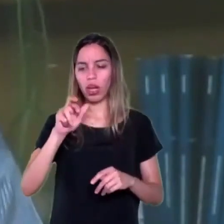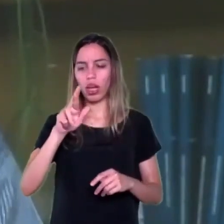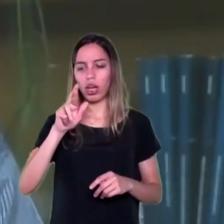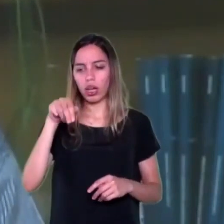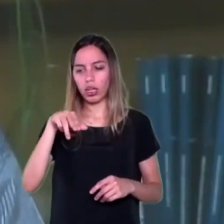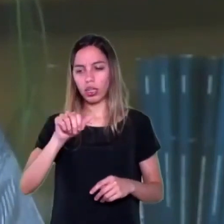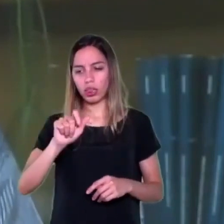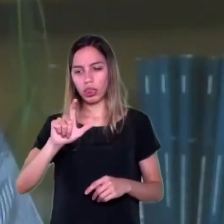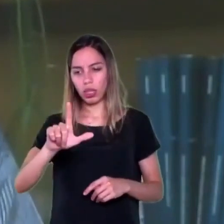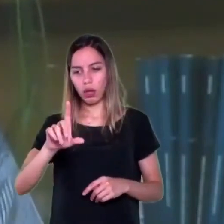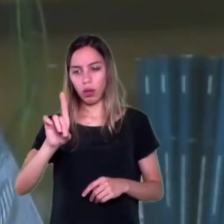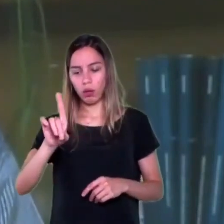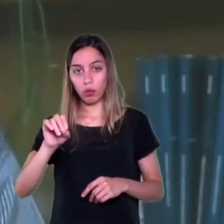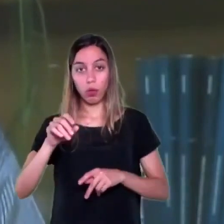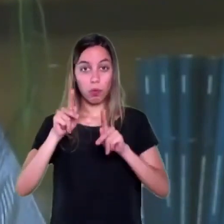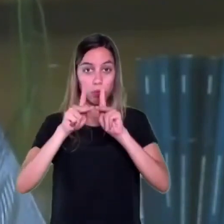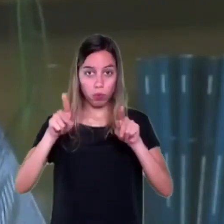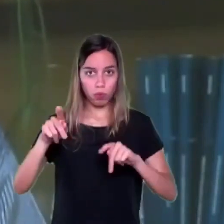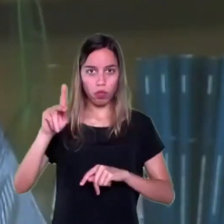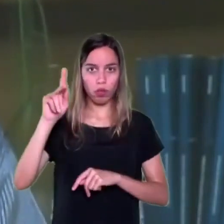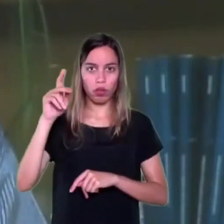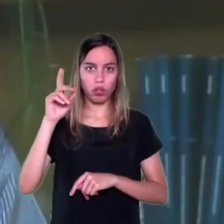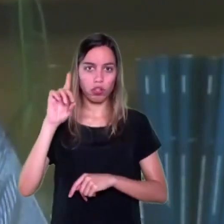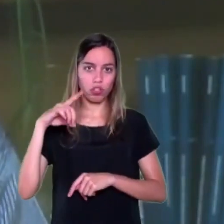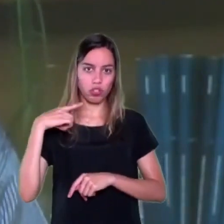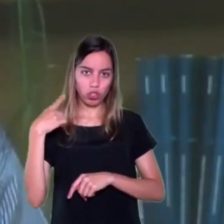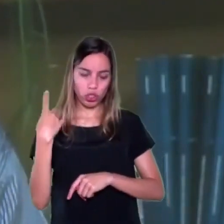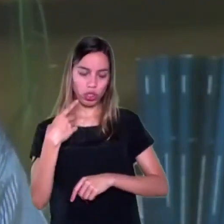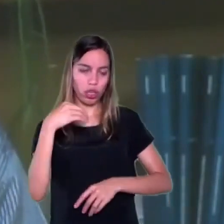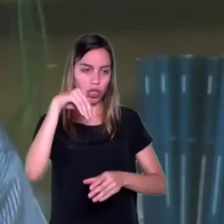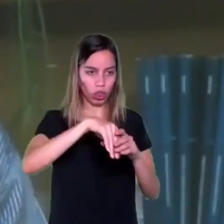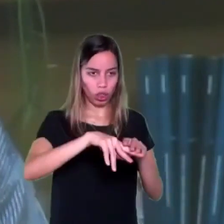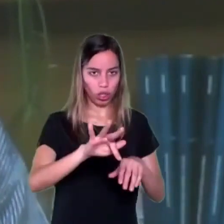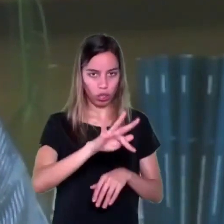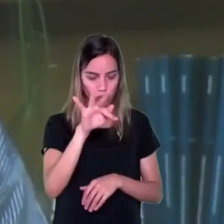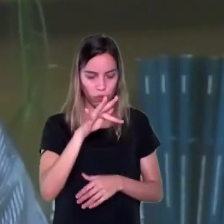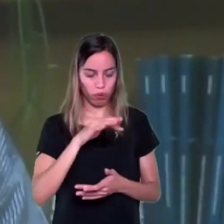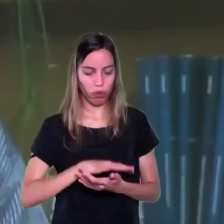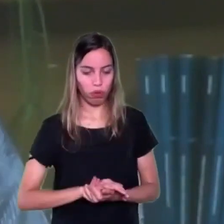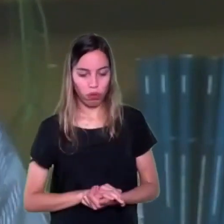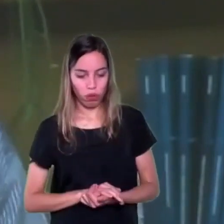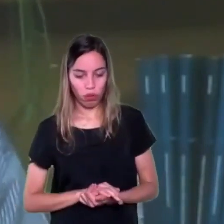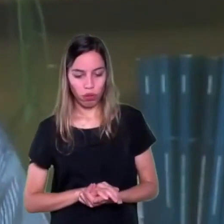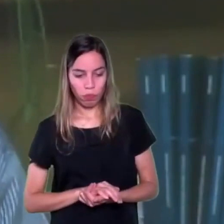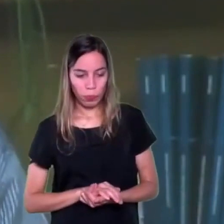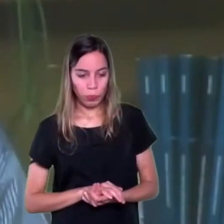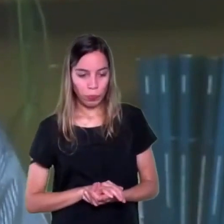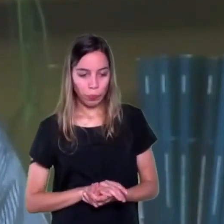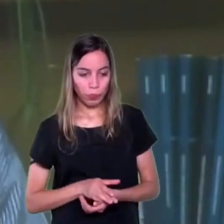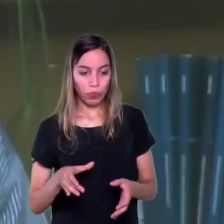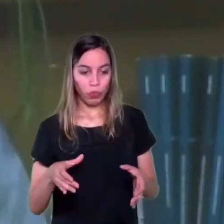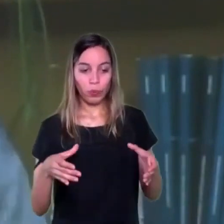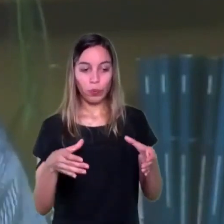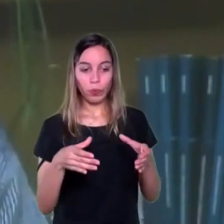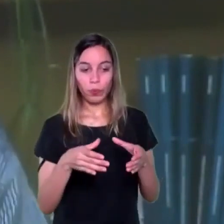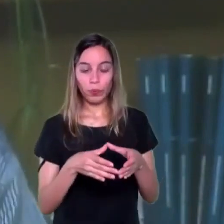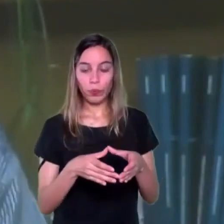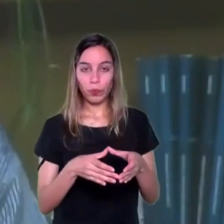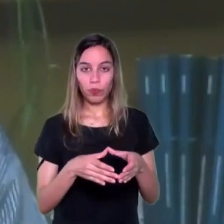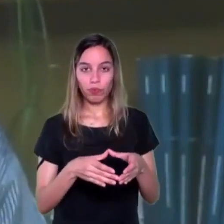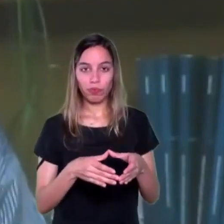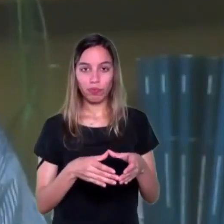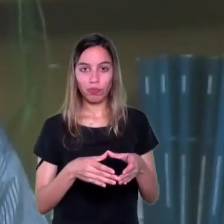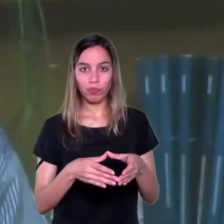de Direito na faculdade, e um grupo bastante